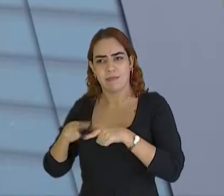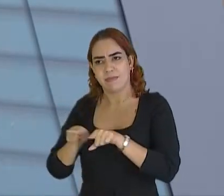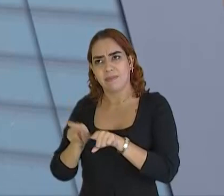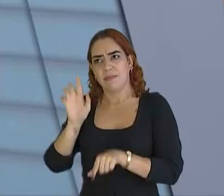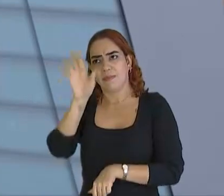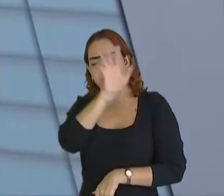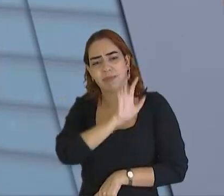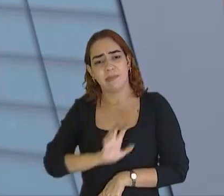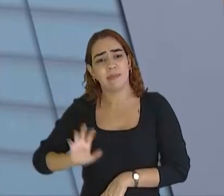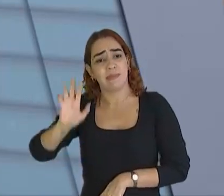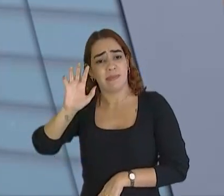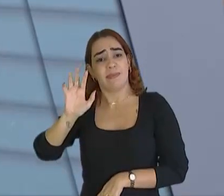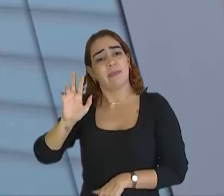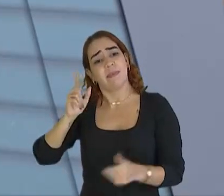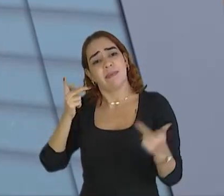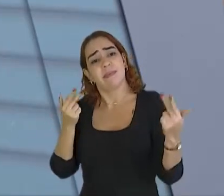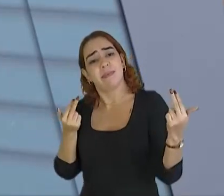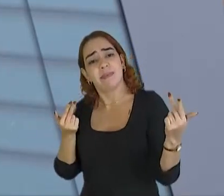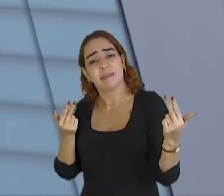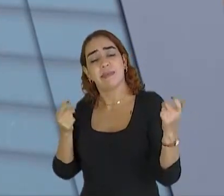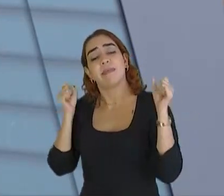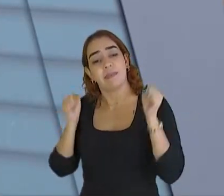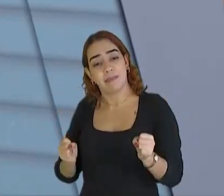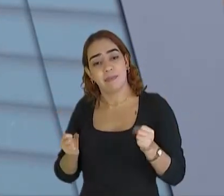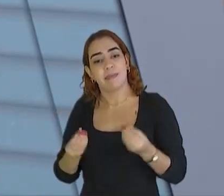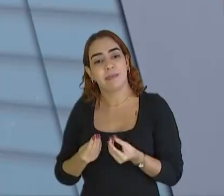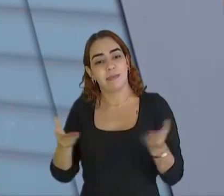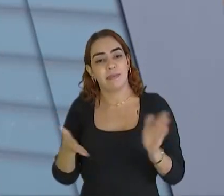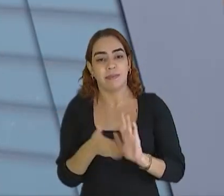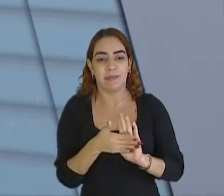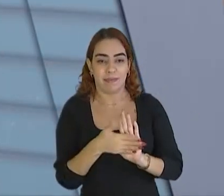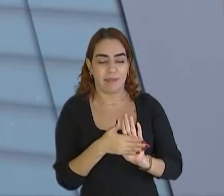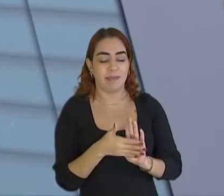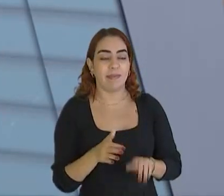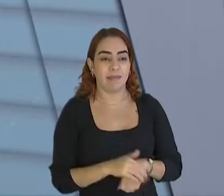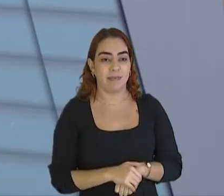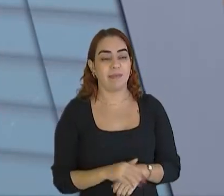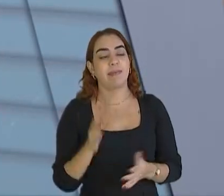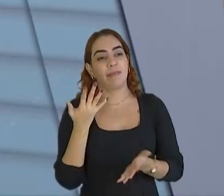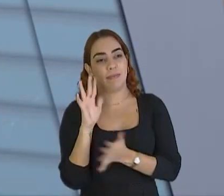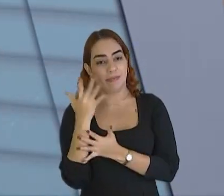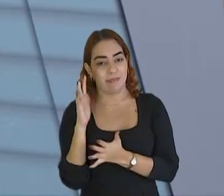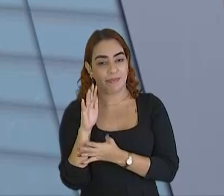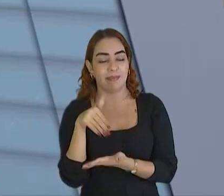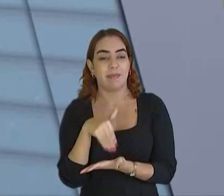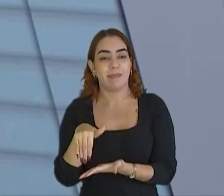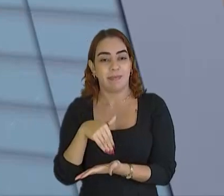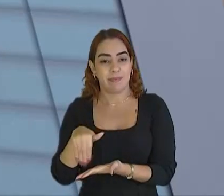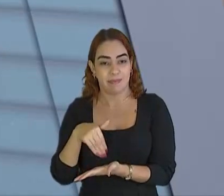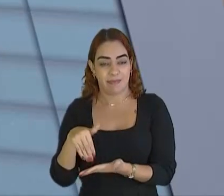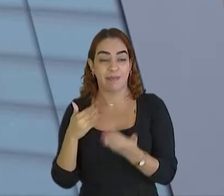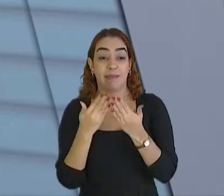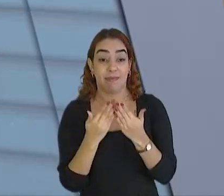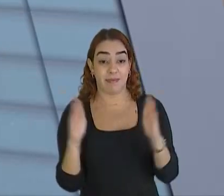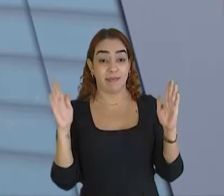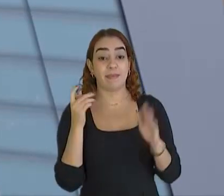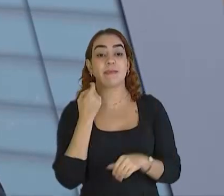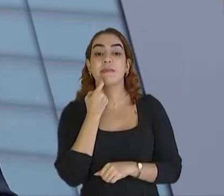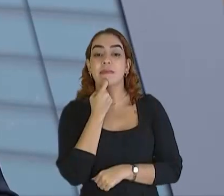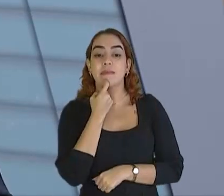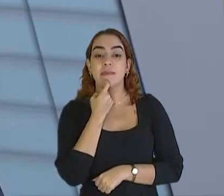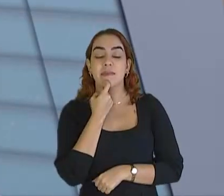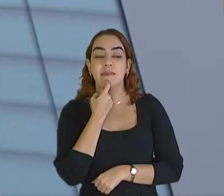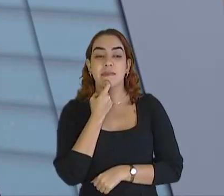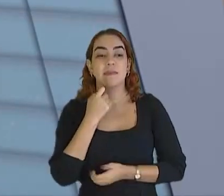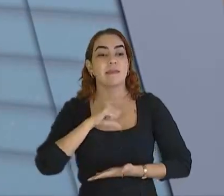problemas de muitos territórios do Brasil. Parabéns também ao escritório Frei Tito, que inaugura sexta-feira